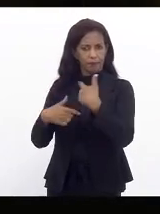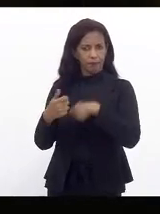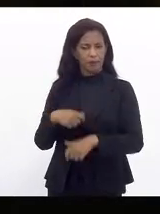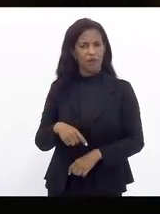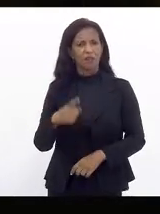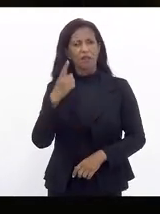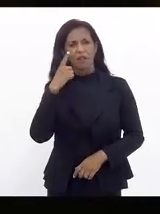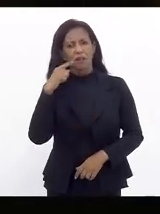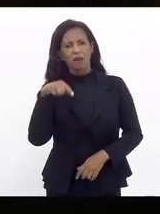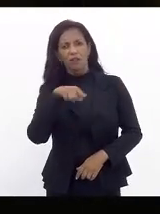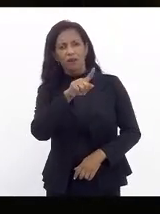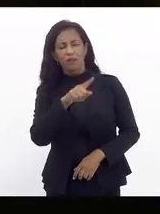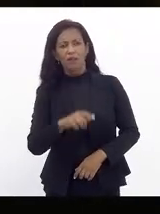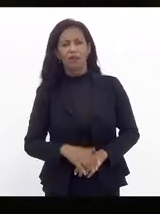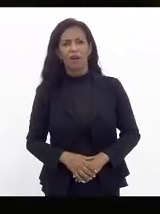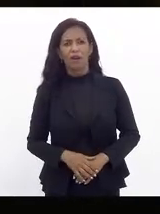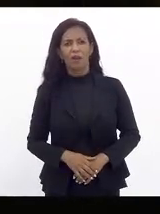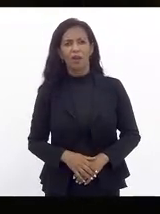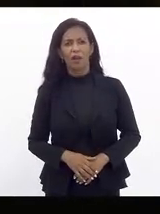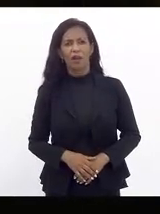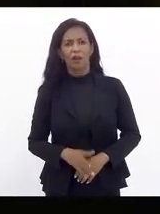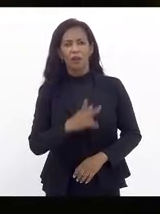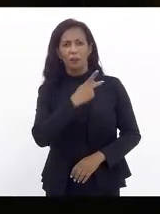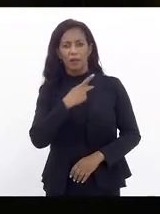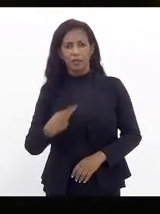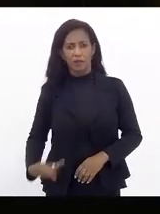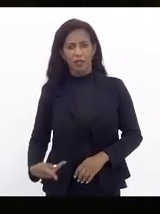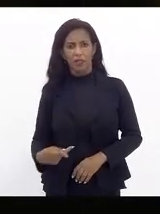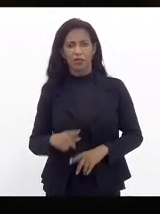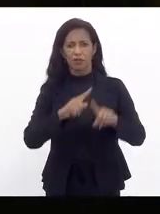uma passadinha lá na porta do gabinete do presidente.